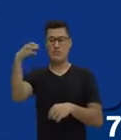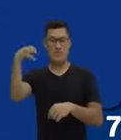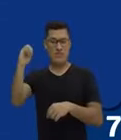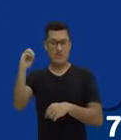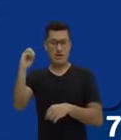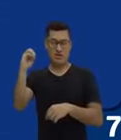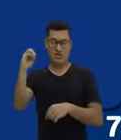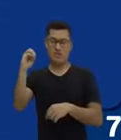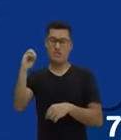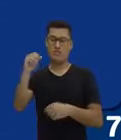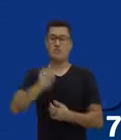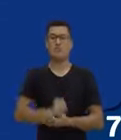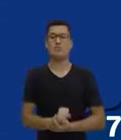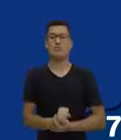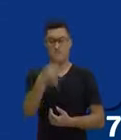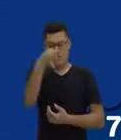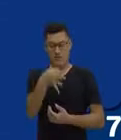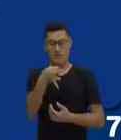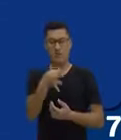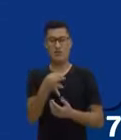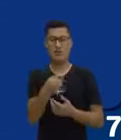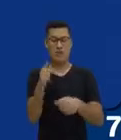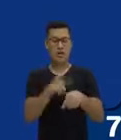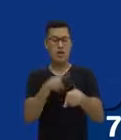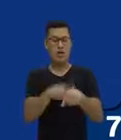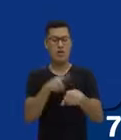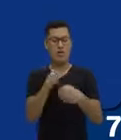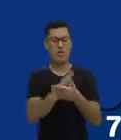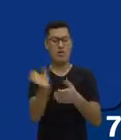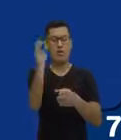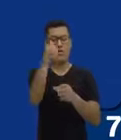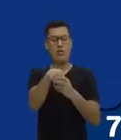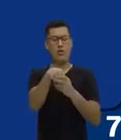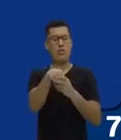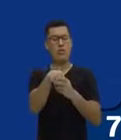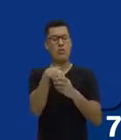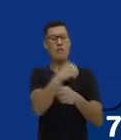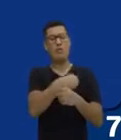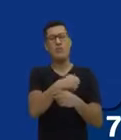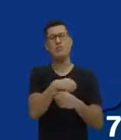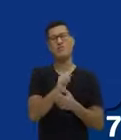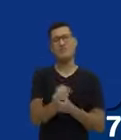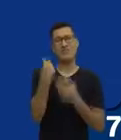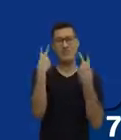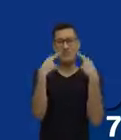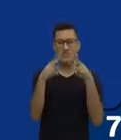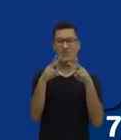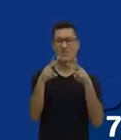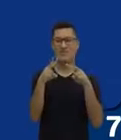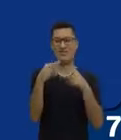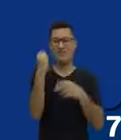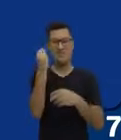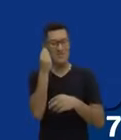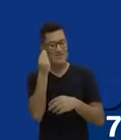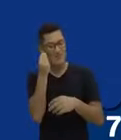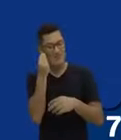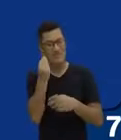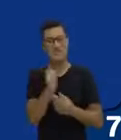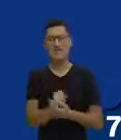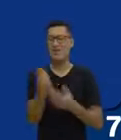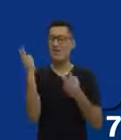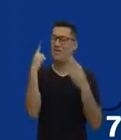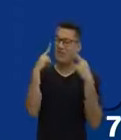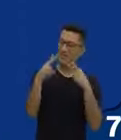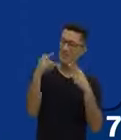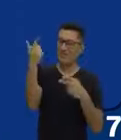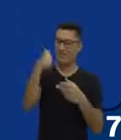a 10. Não é isso? Aí nessa aula o aluno botou a mão na cabeça e disse, vou até olhar direto para ele, para a cara desse nosso aluno aí. Olha para cá